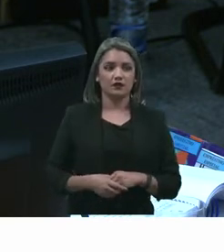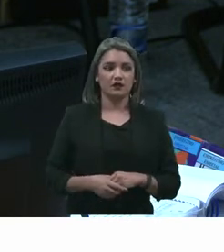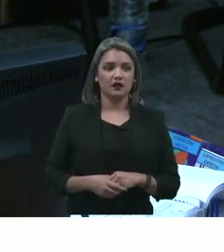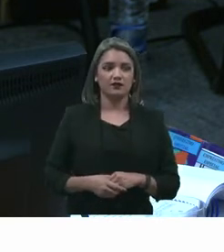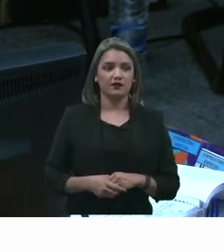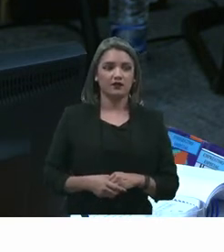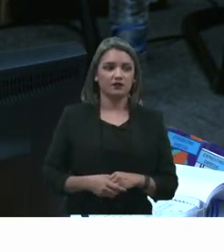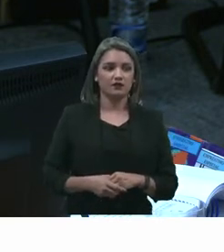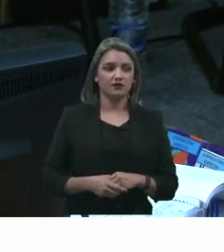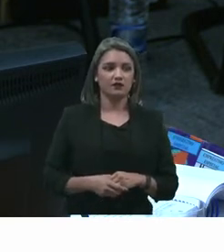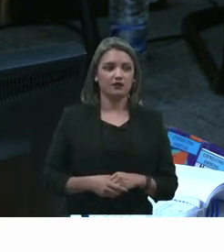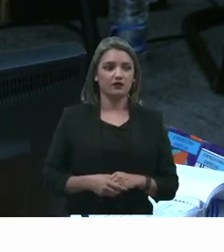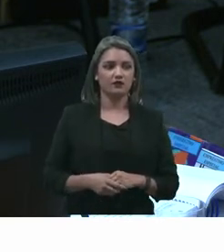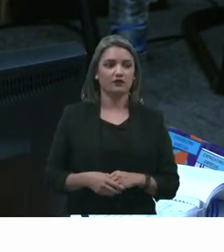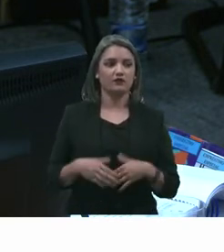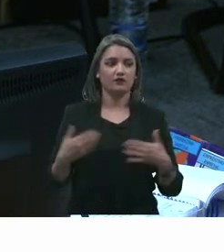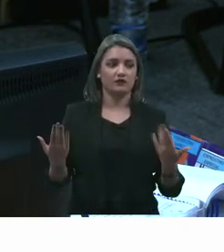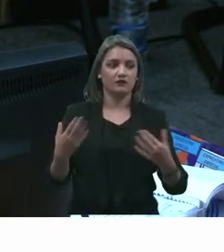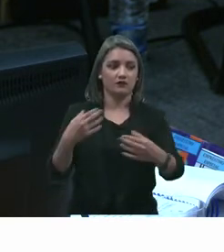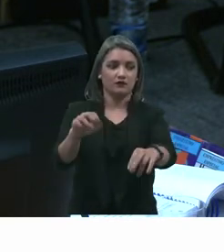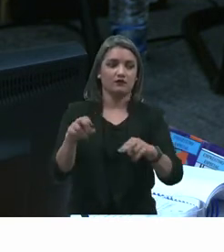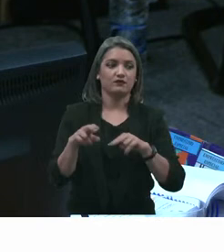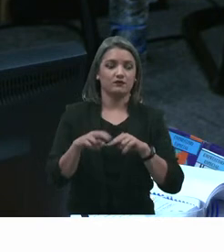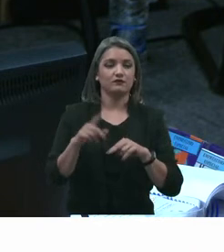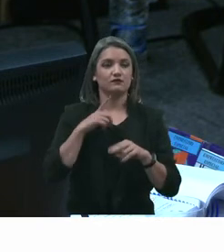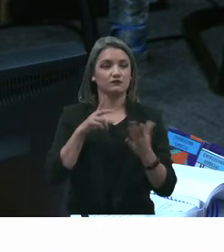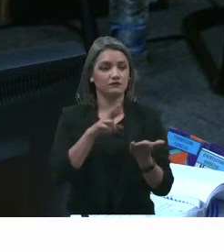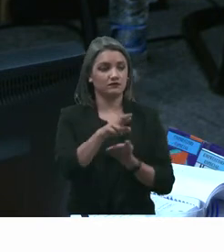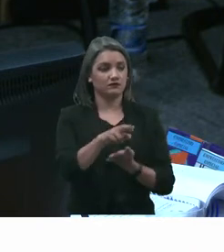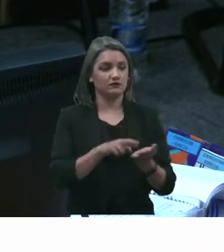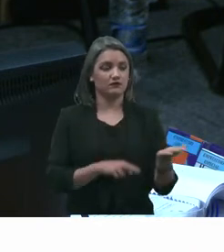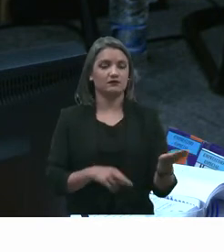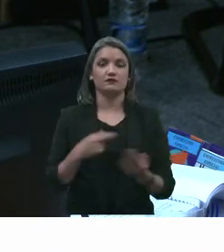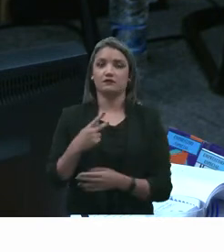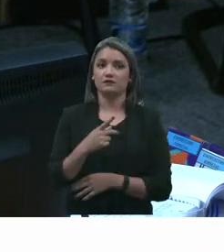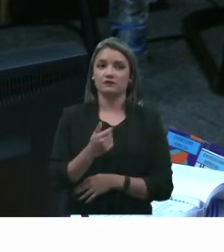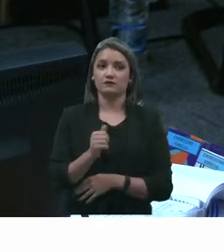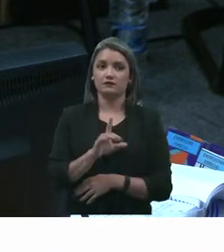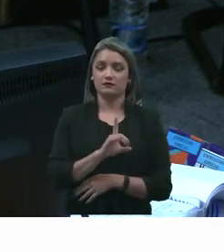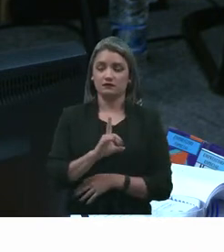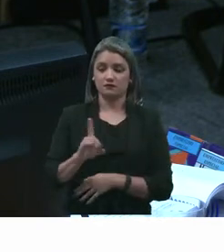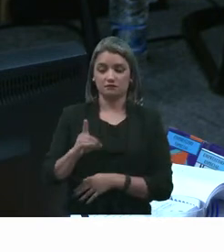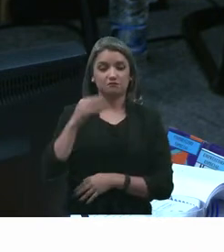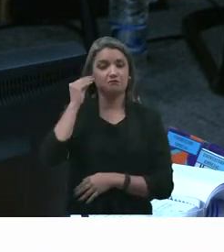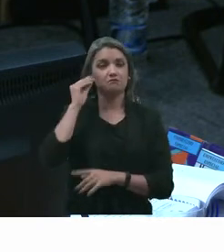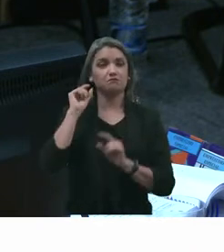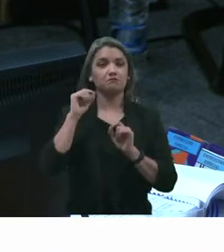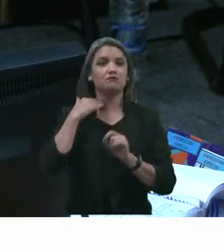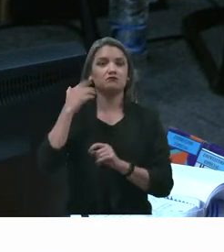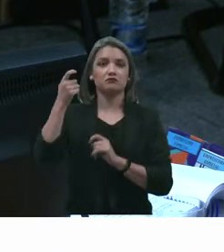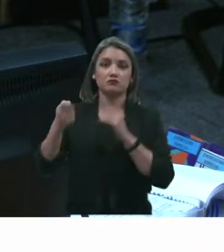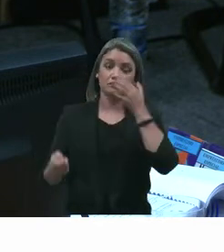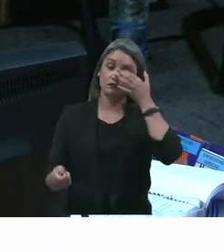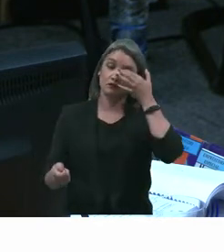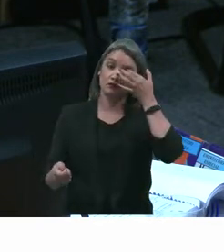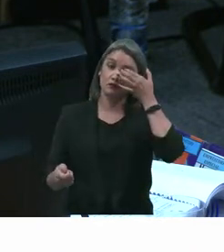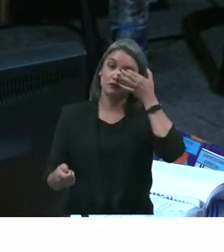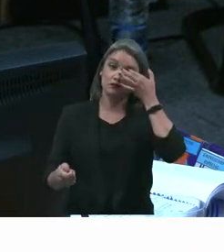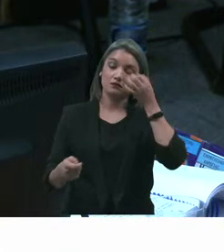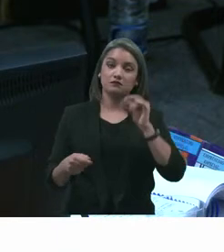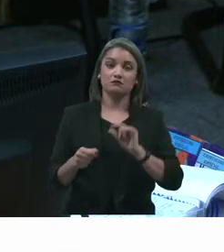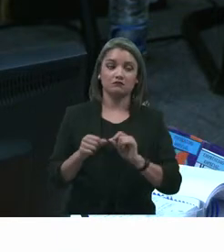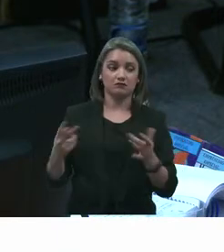trâmite processual e, com base nele, a relatora do PAD entendeu que o magistrado agiu com evidente erro em